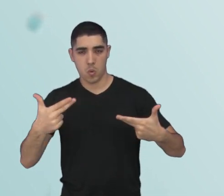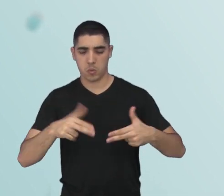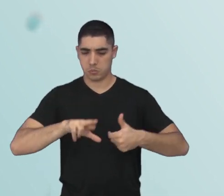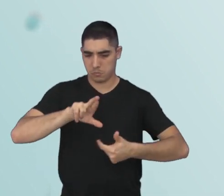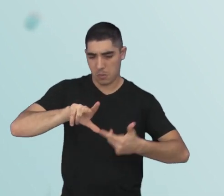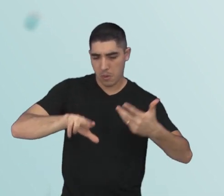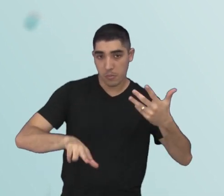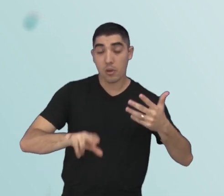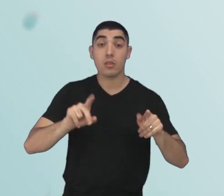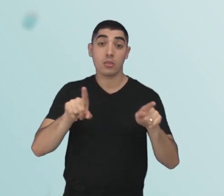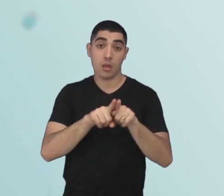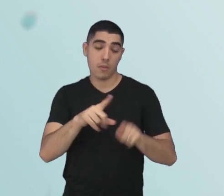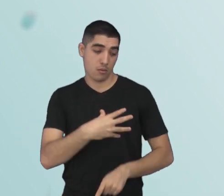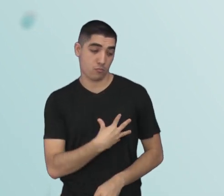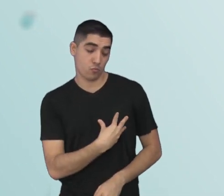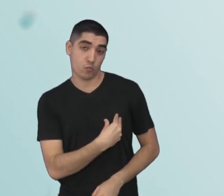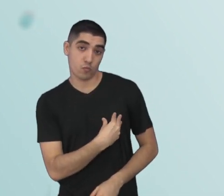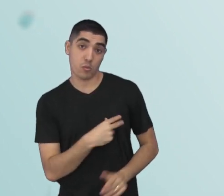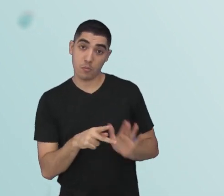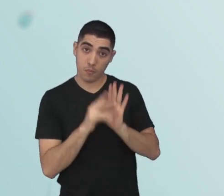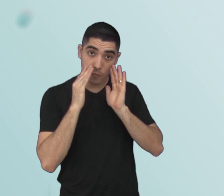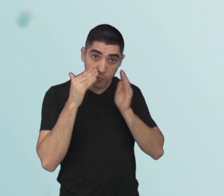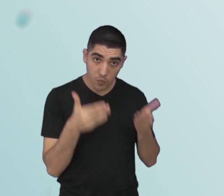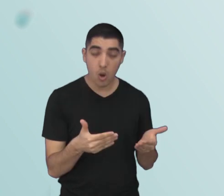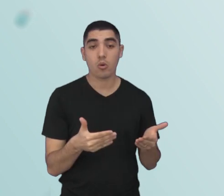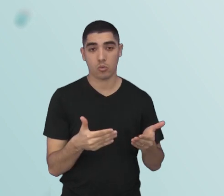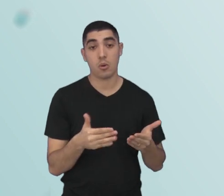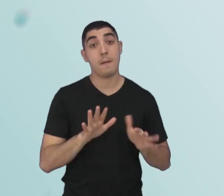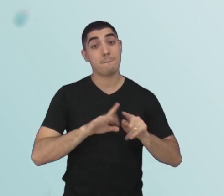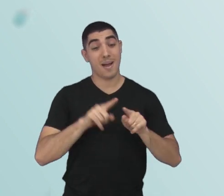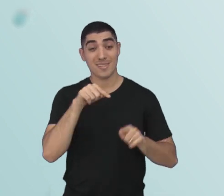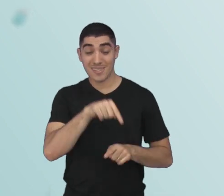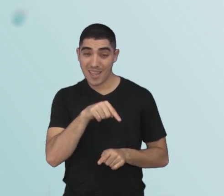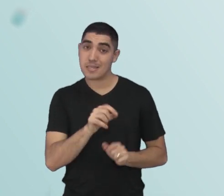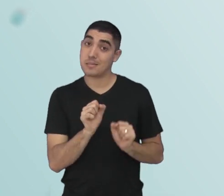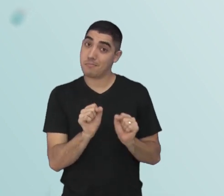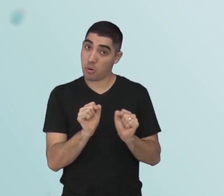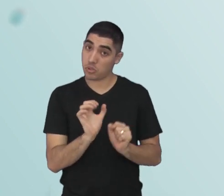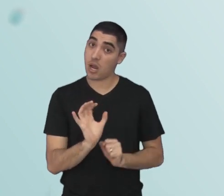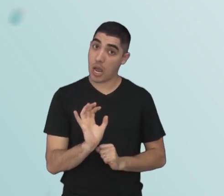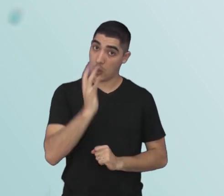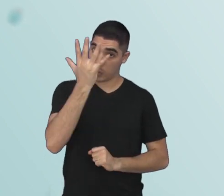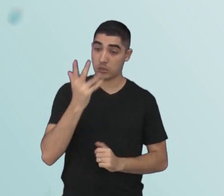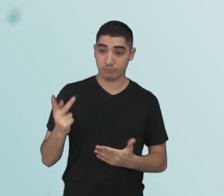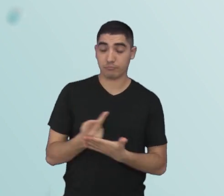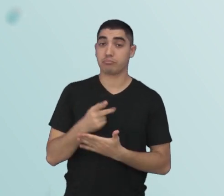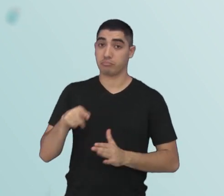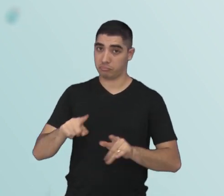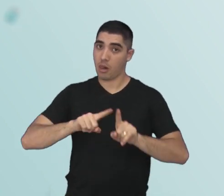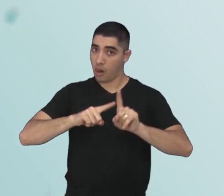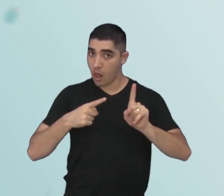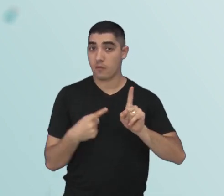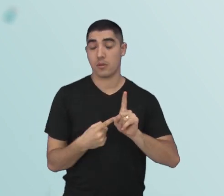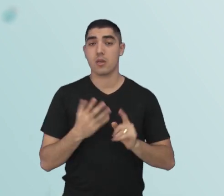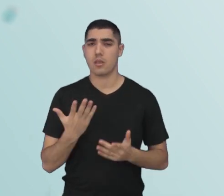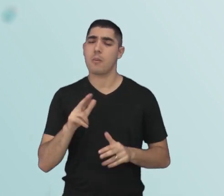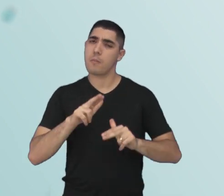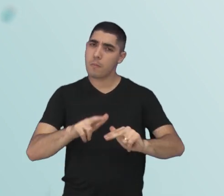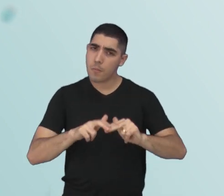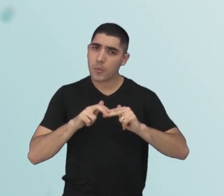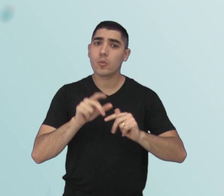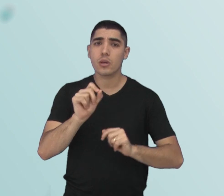diafragma e a própria amamentação exclusiva, mas são métodos com menor eficácia do que os hormonais e os DIUs.